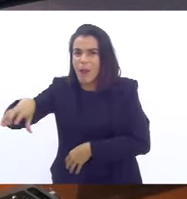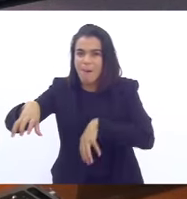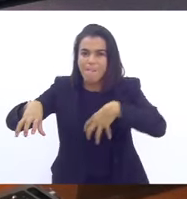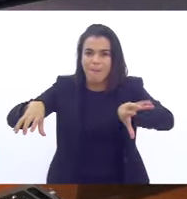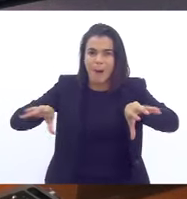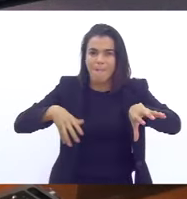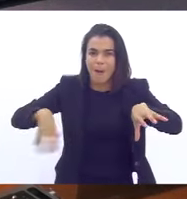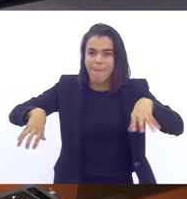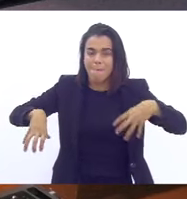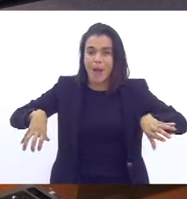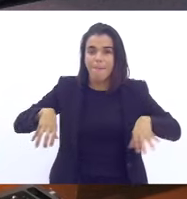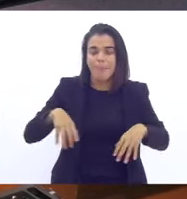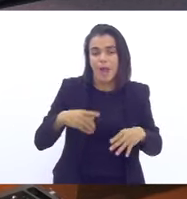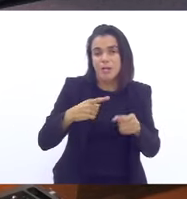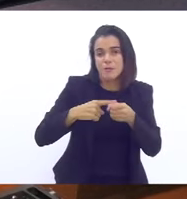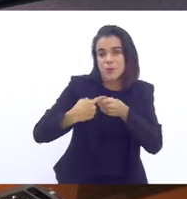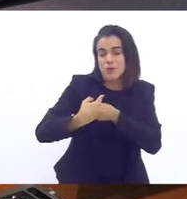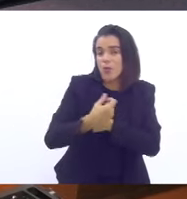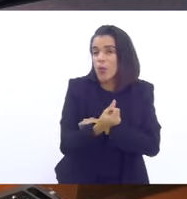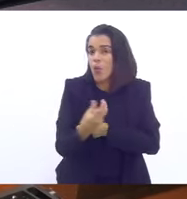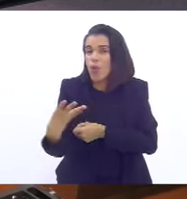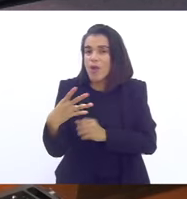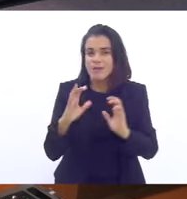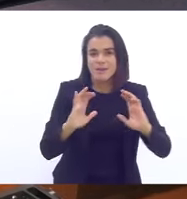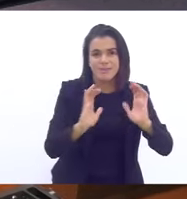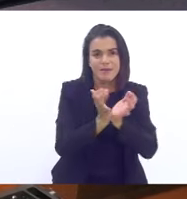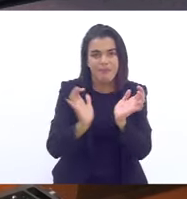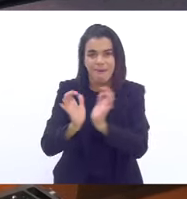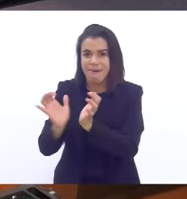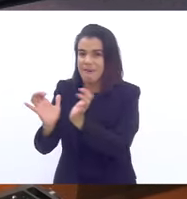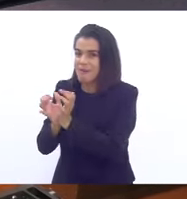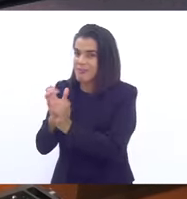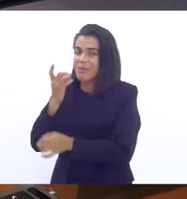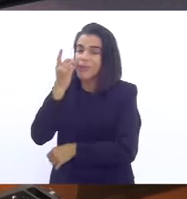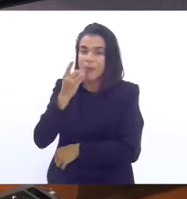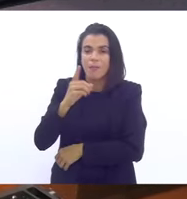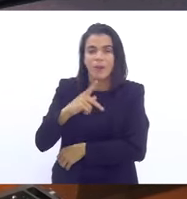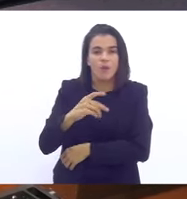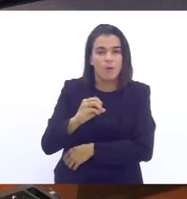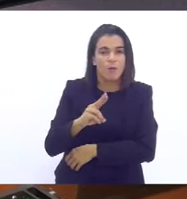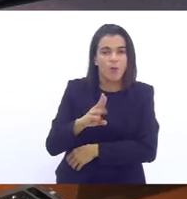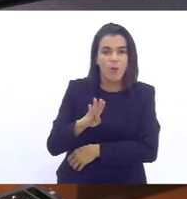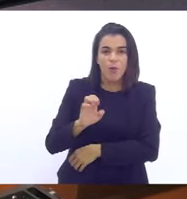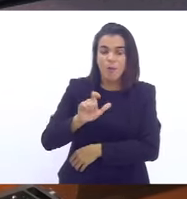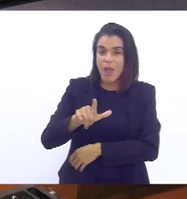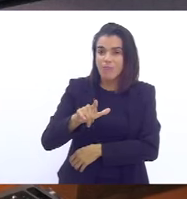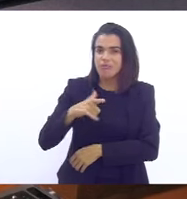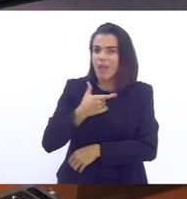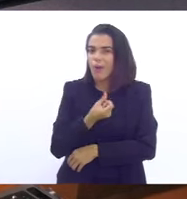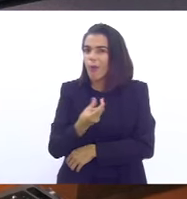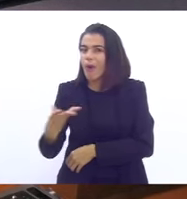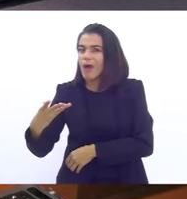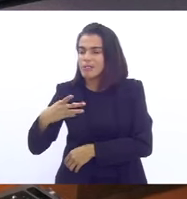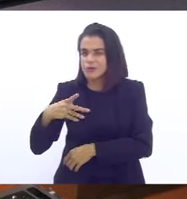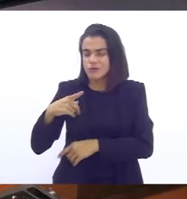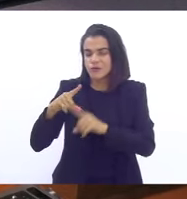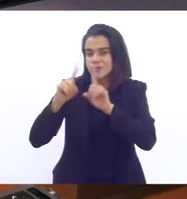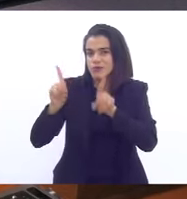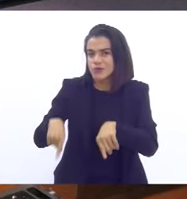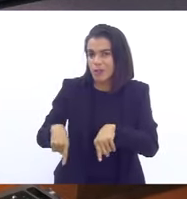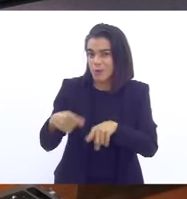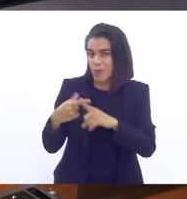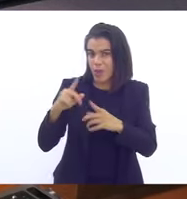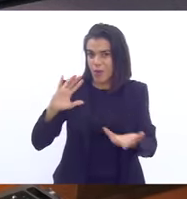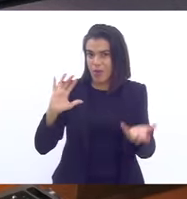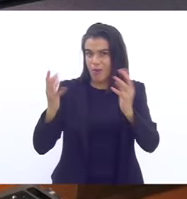municípios. Quantas equipes, deputado Pobel, tem por município? Porque o que aconteceu no estado do